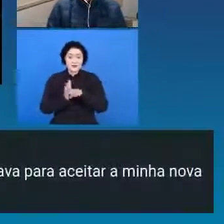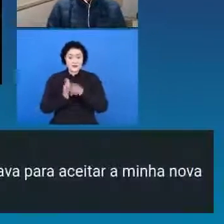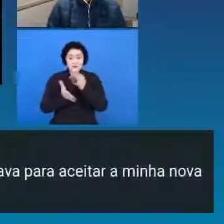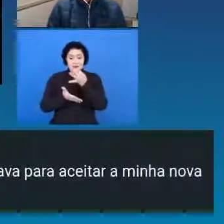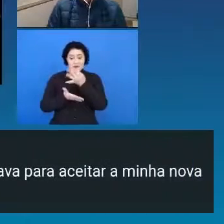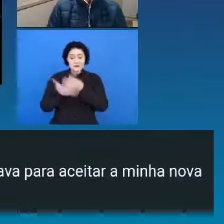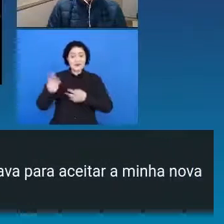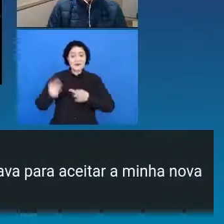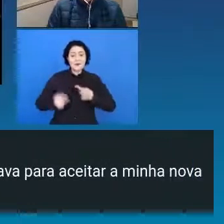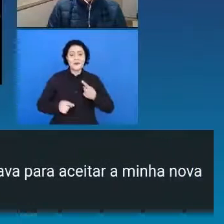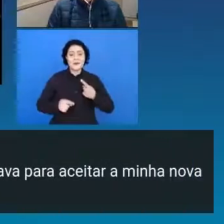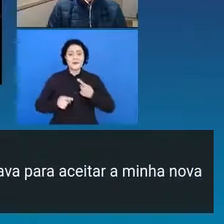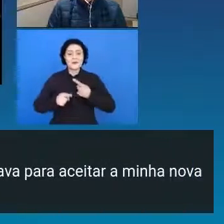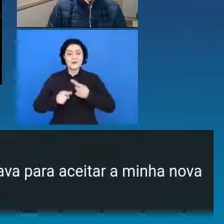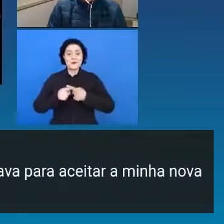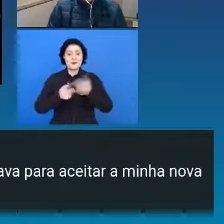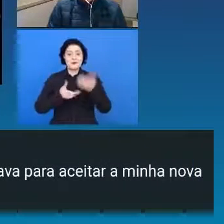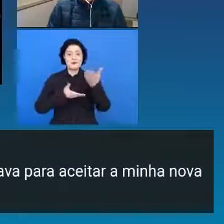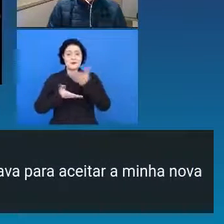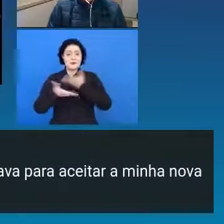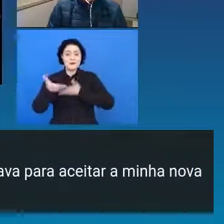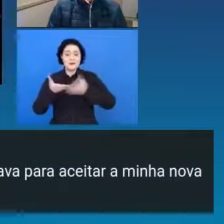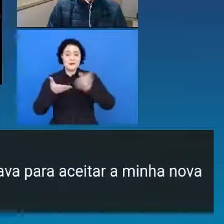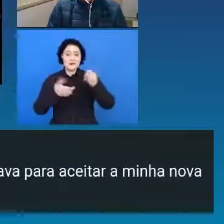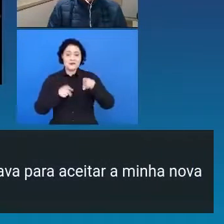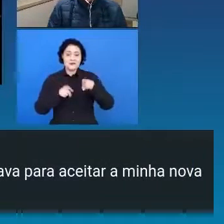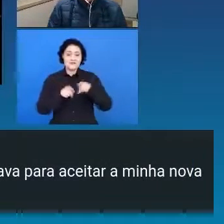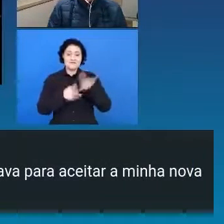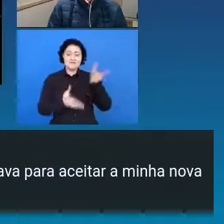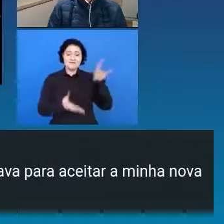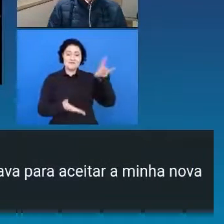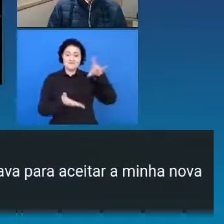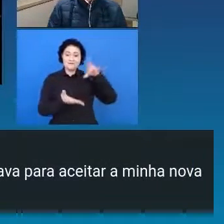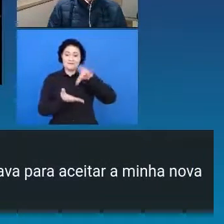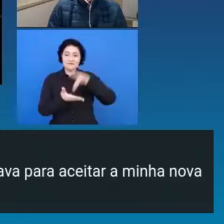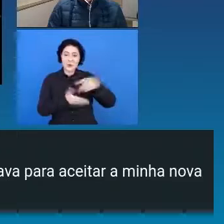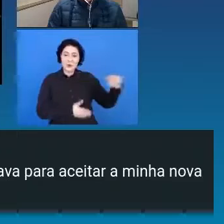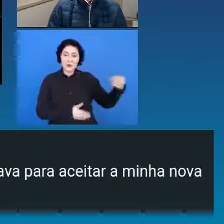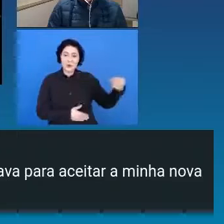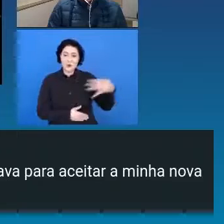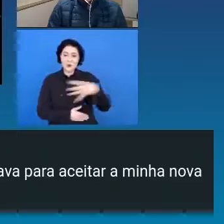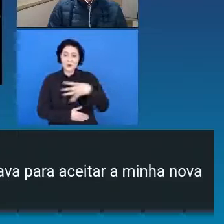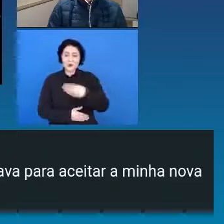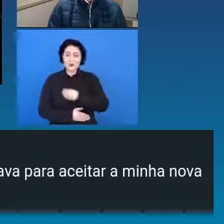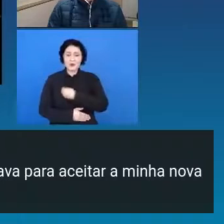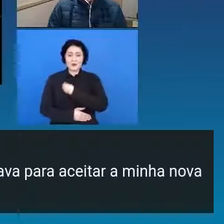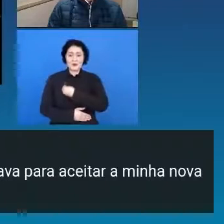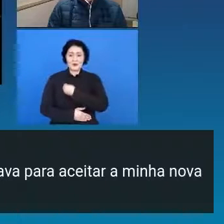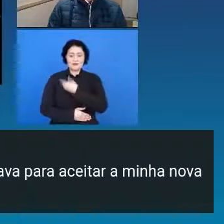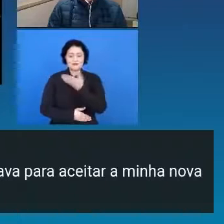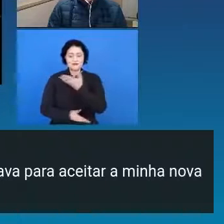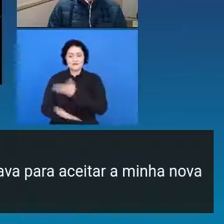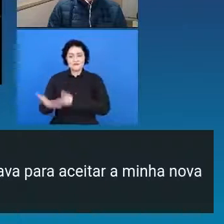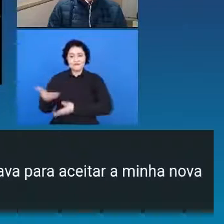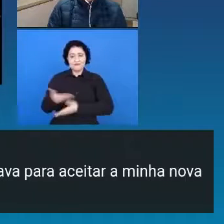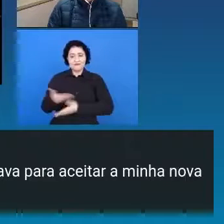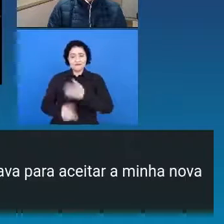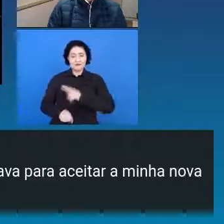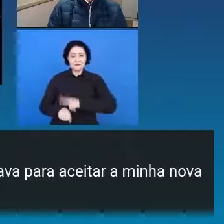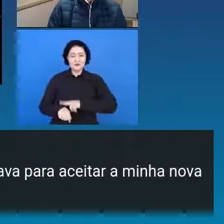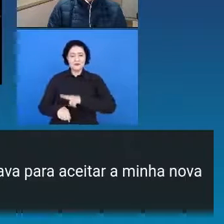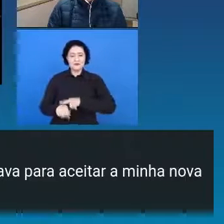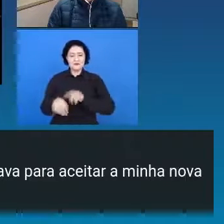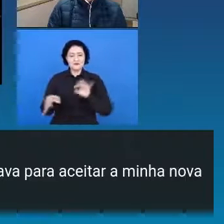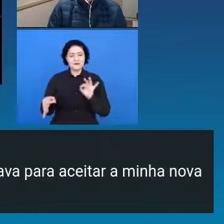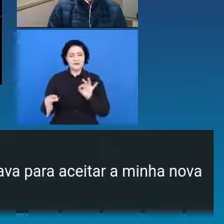texto justamente para atender uma uma realidade nova da nossa vida ela compartilha conosco momento